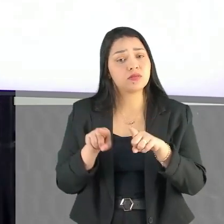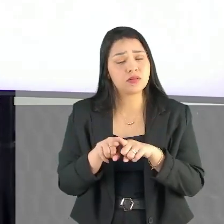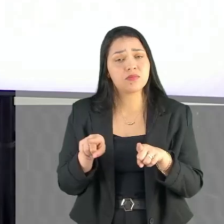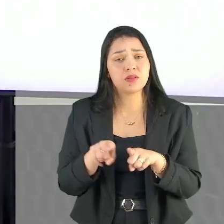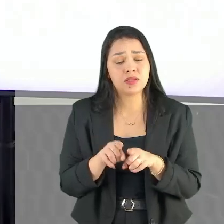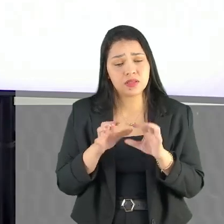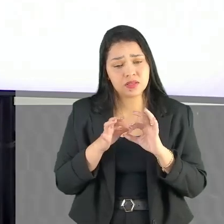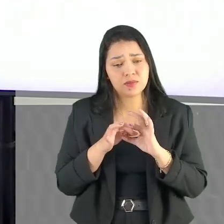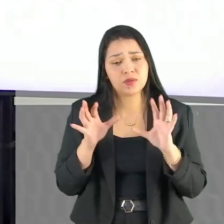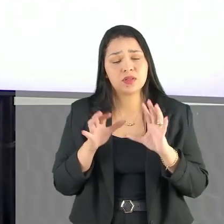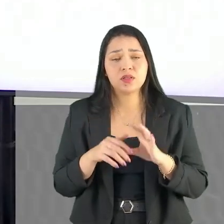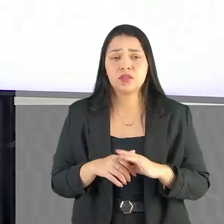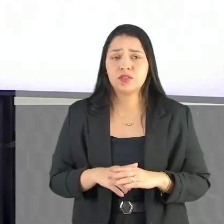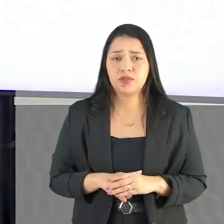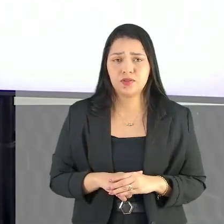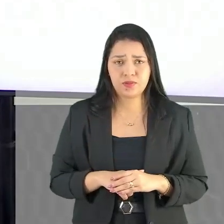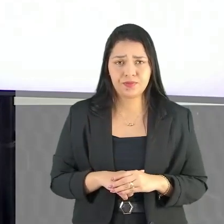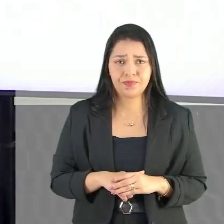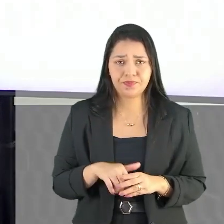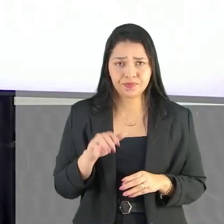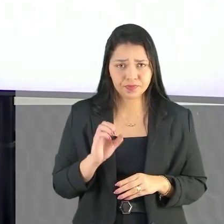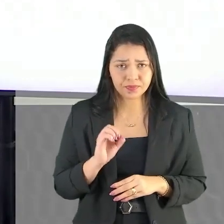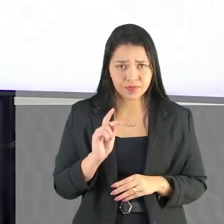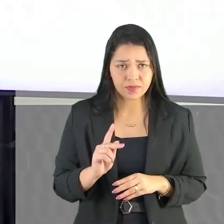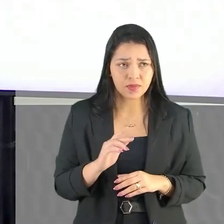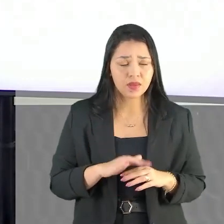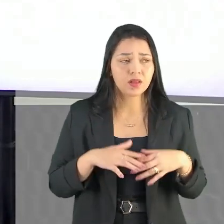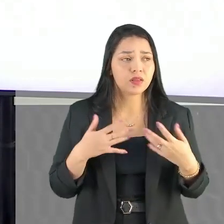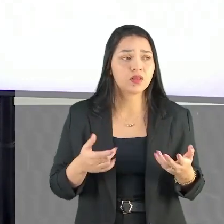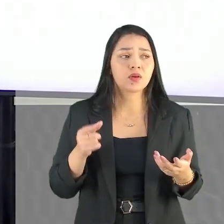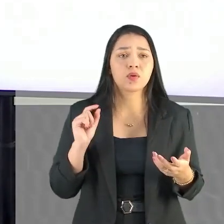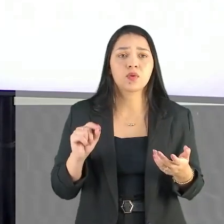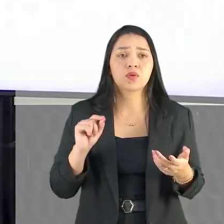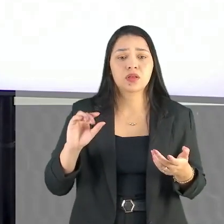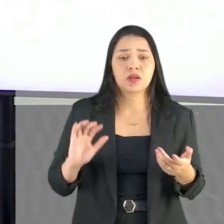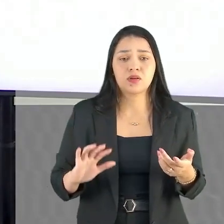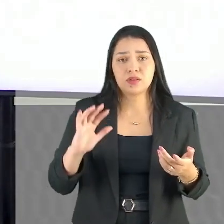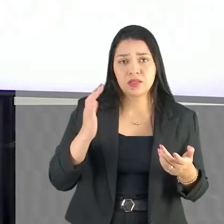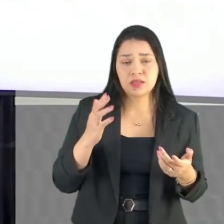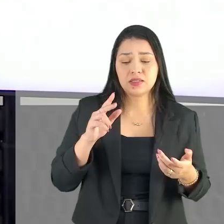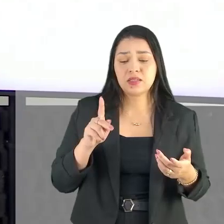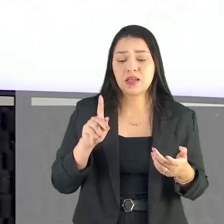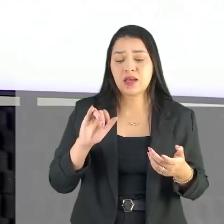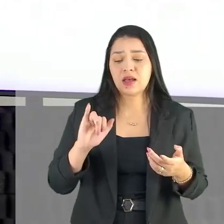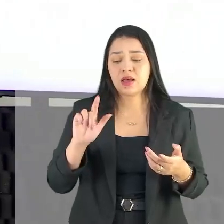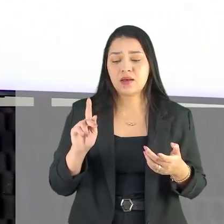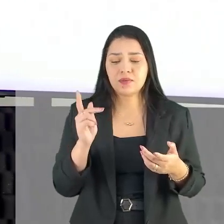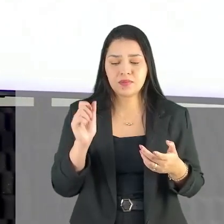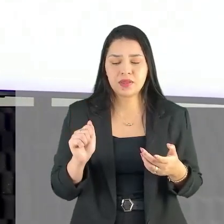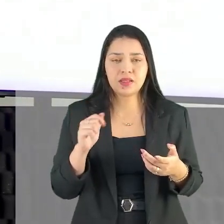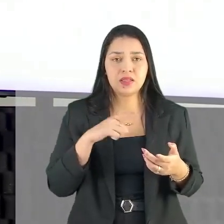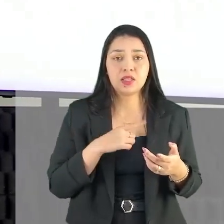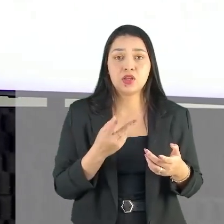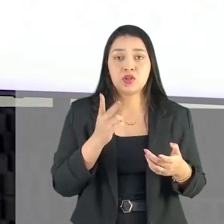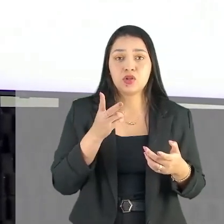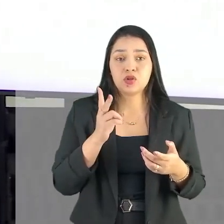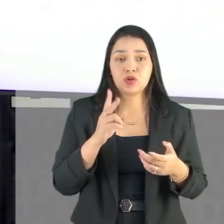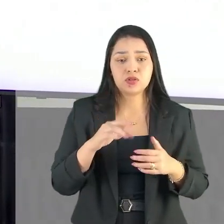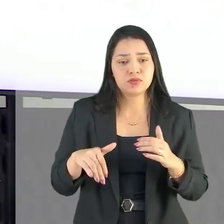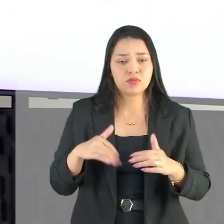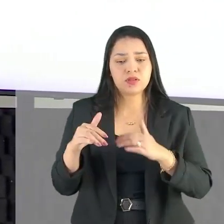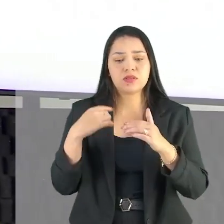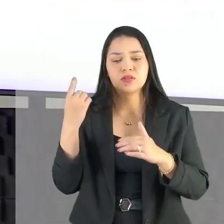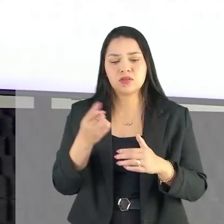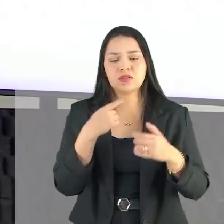espontâneo. Tá bom? Então, o que acontece? Na pilha, existem dois processos que a gente precisa